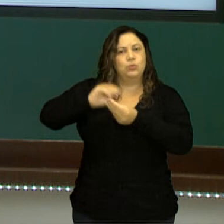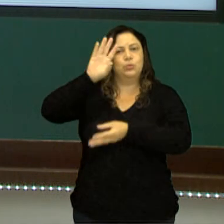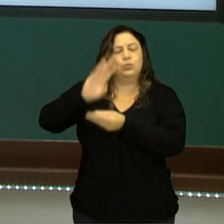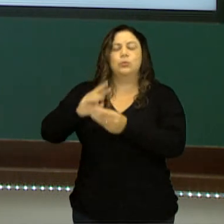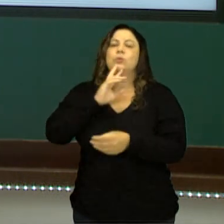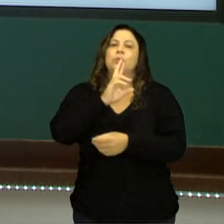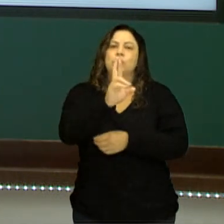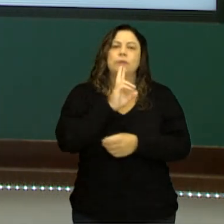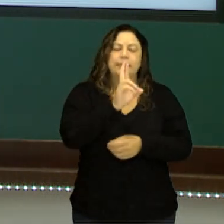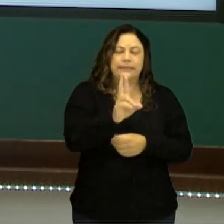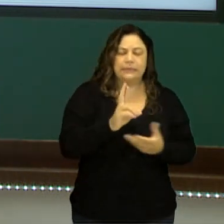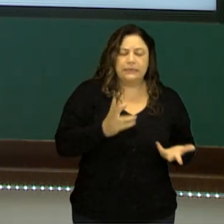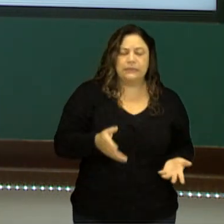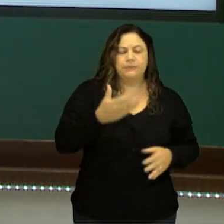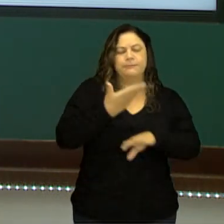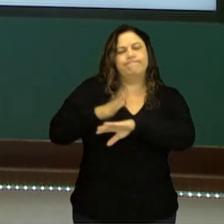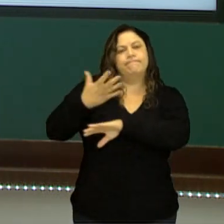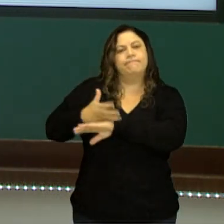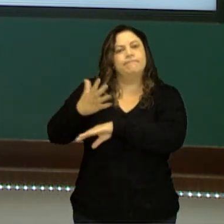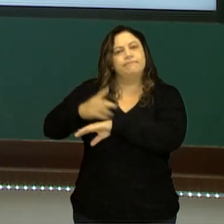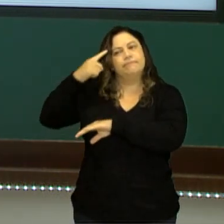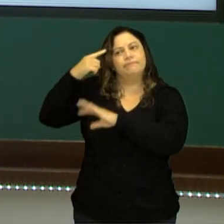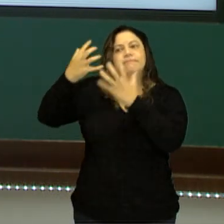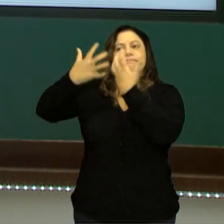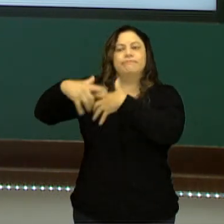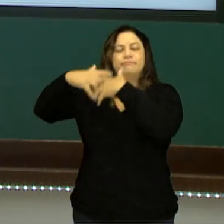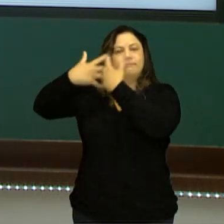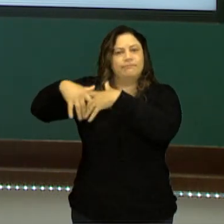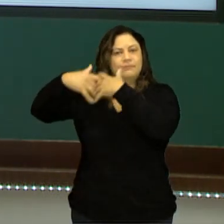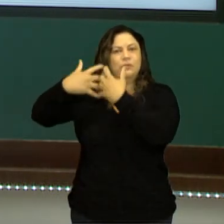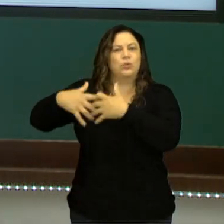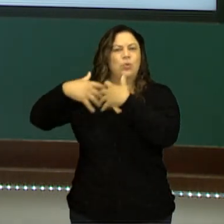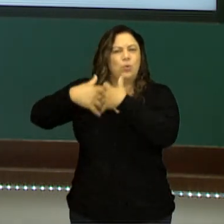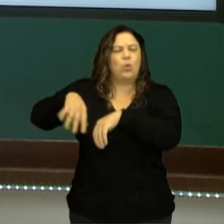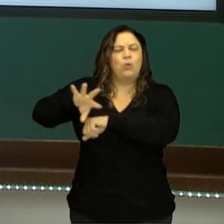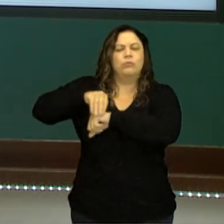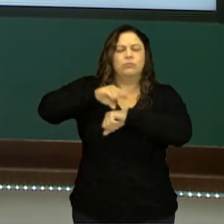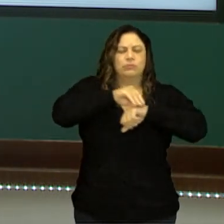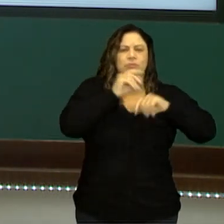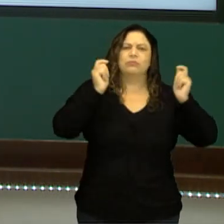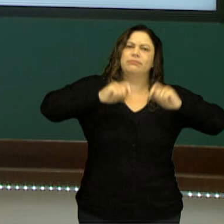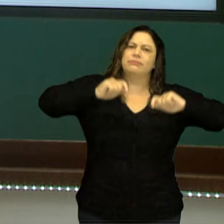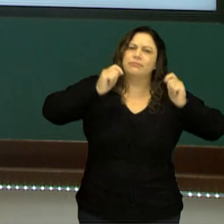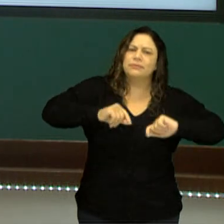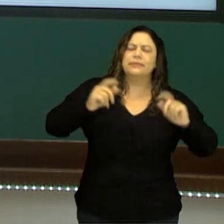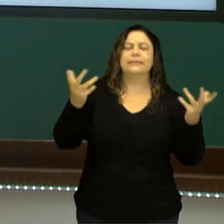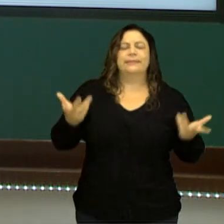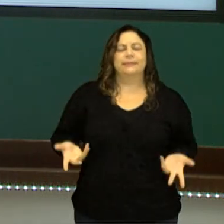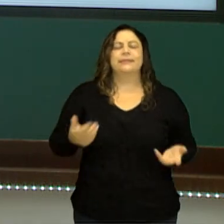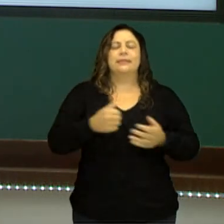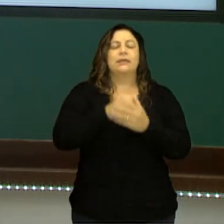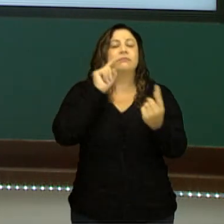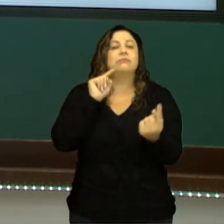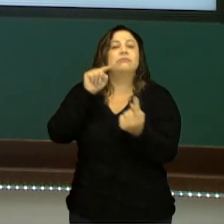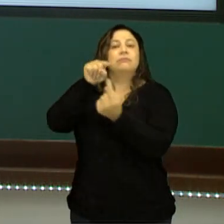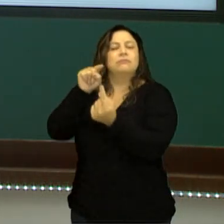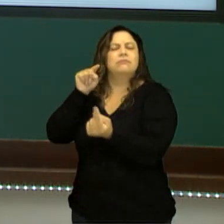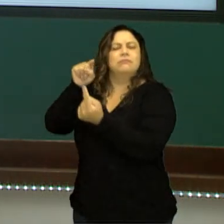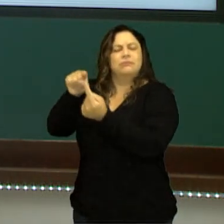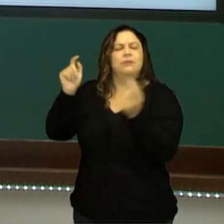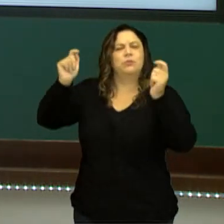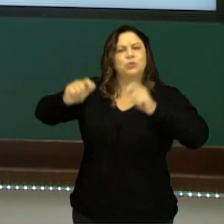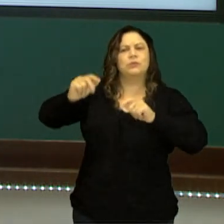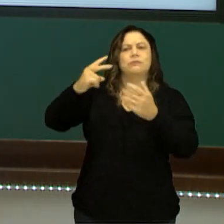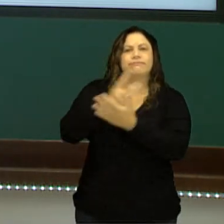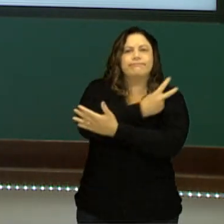exercícios, nós treinamos o nosso cérebro, treinamos nossos conhecimentos, habilidades e competências. A gente identifica possíveis falhas,